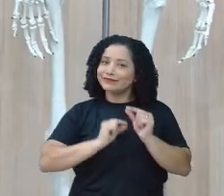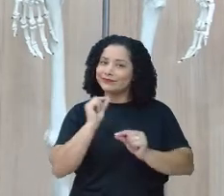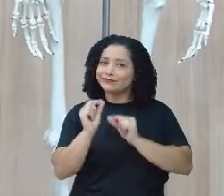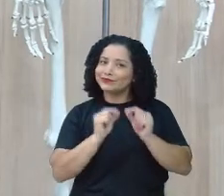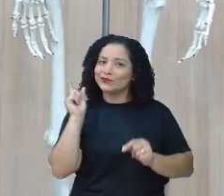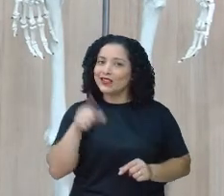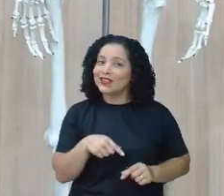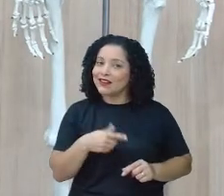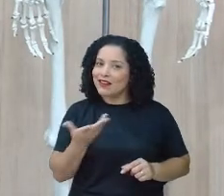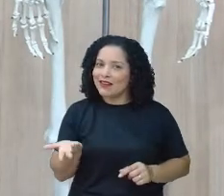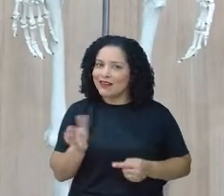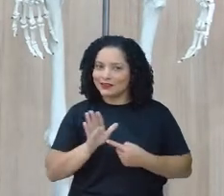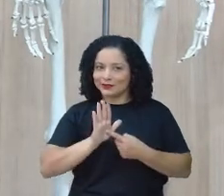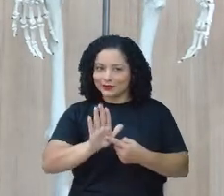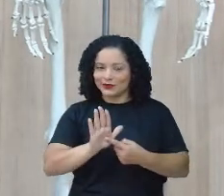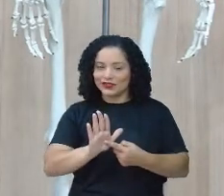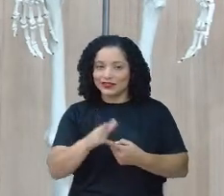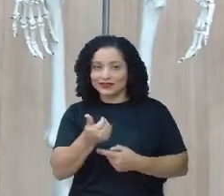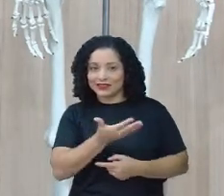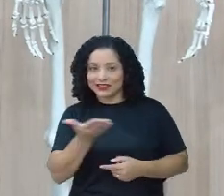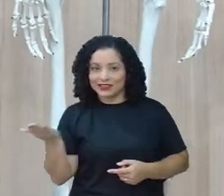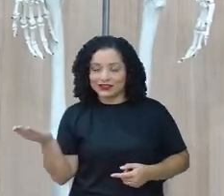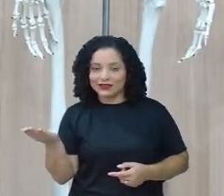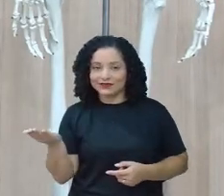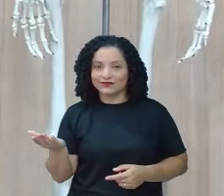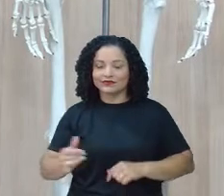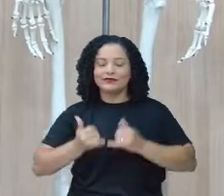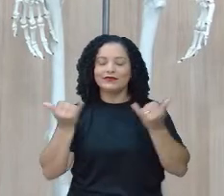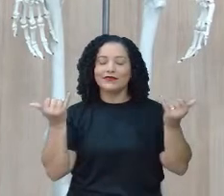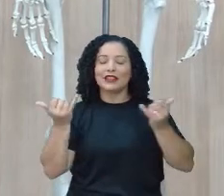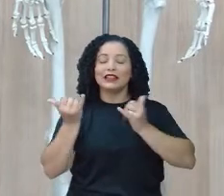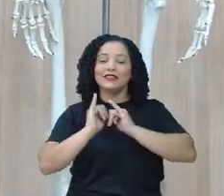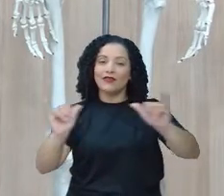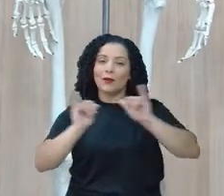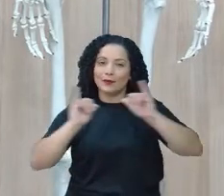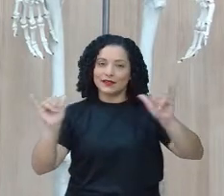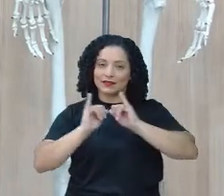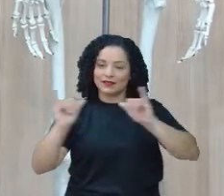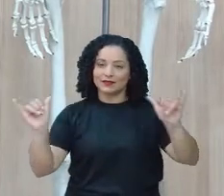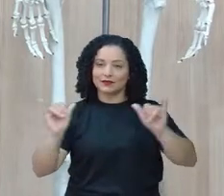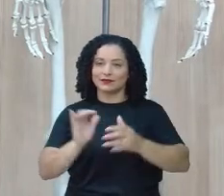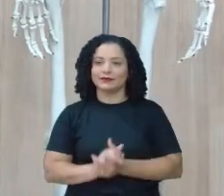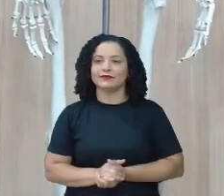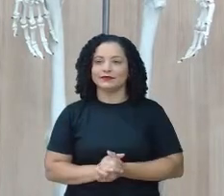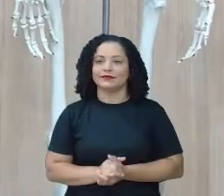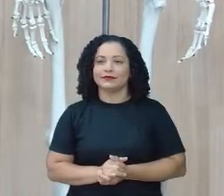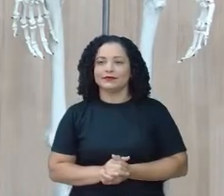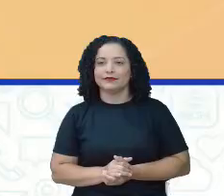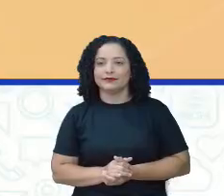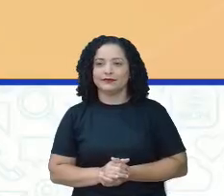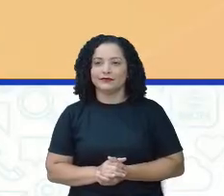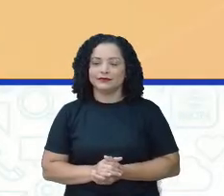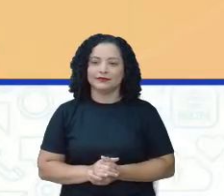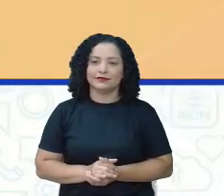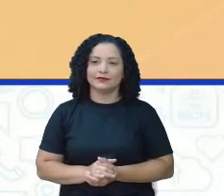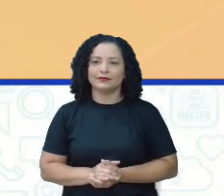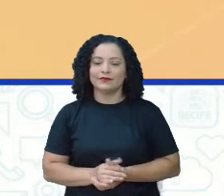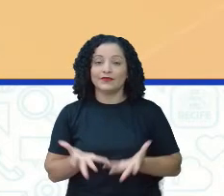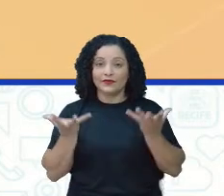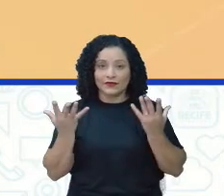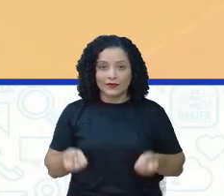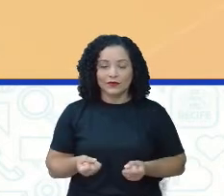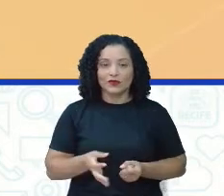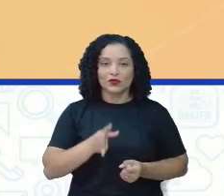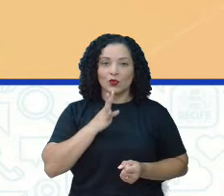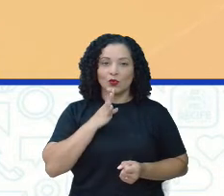O que é que eu estou trazendo aí para vocês de informação? Então, vamos lá. Então, ó, vamos conhecer cada